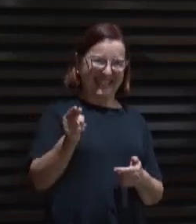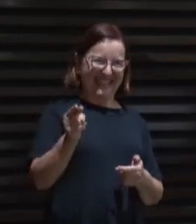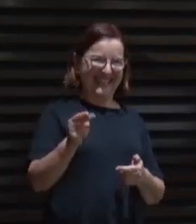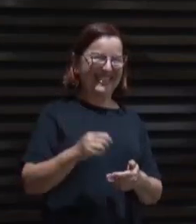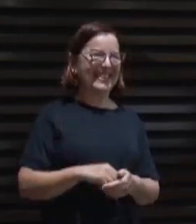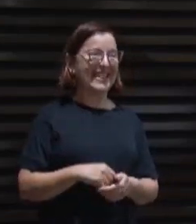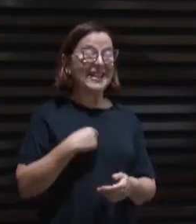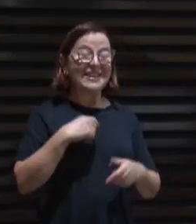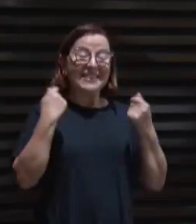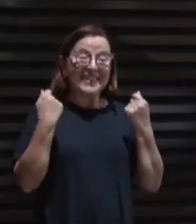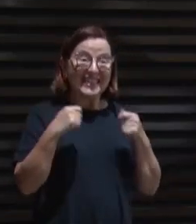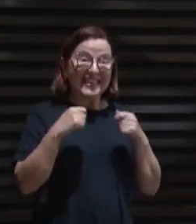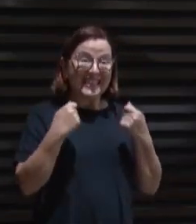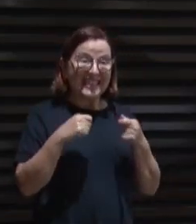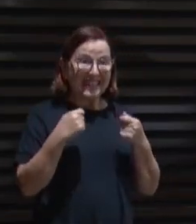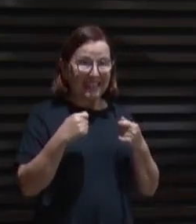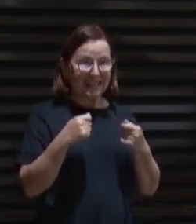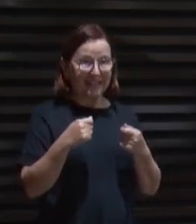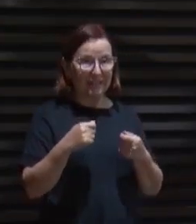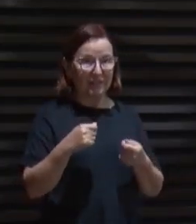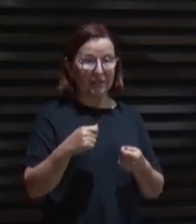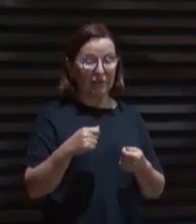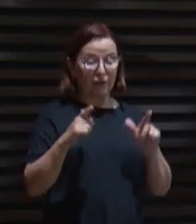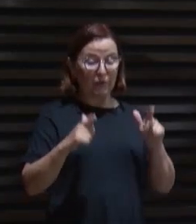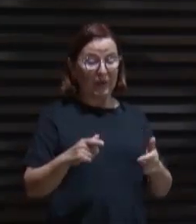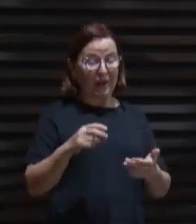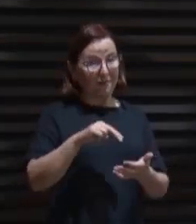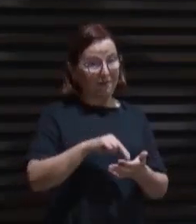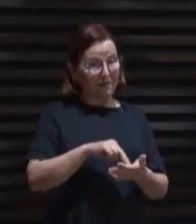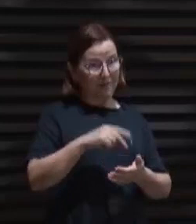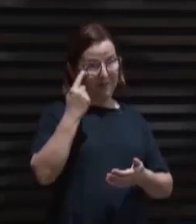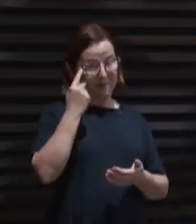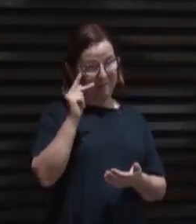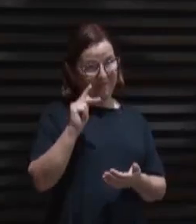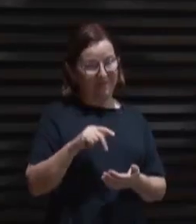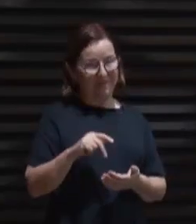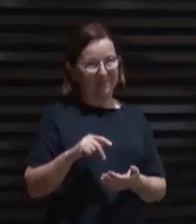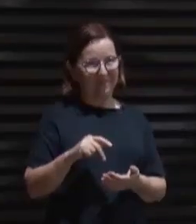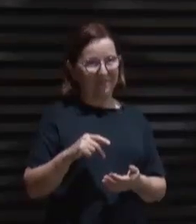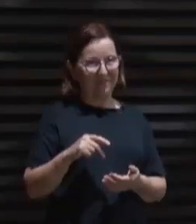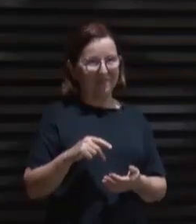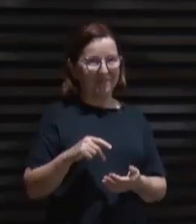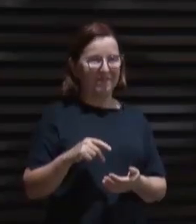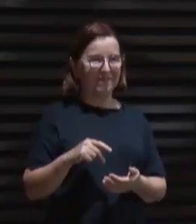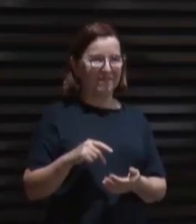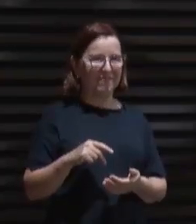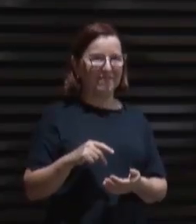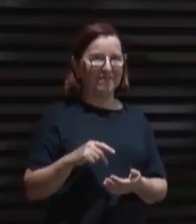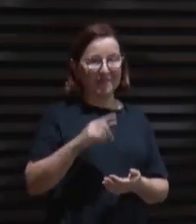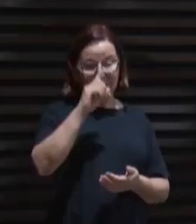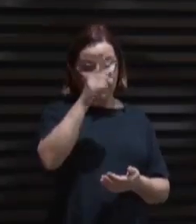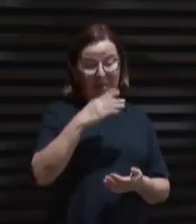Eu preciso de um lugar firme para pisar. Ordena os meus passos na tua palavra e não se apodere de